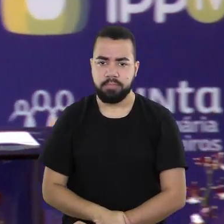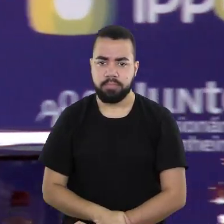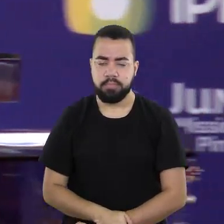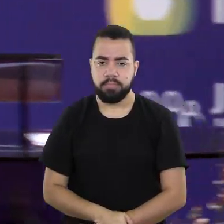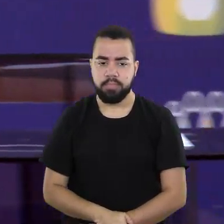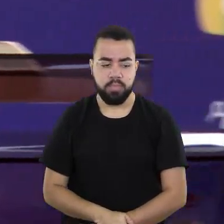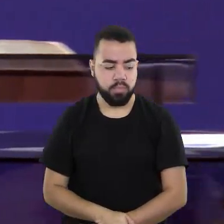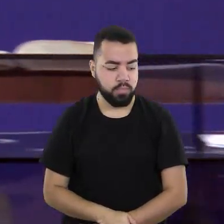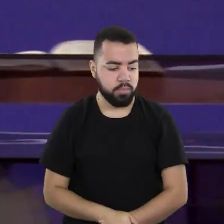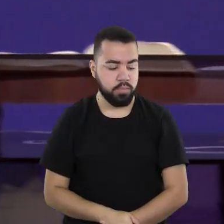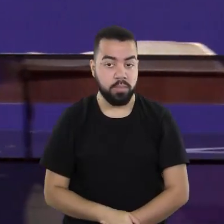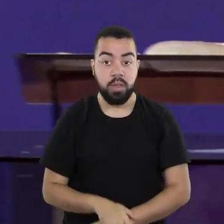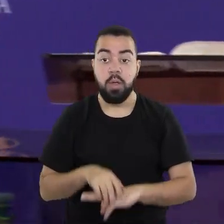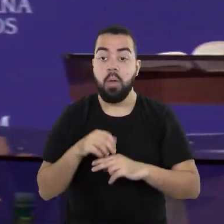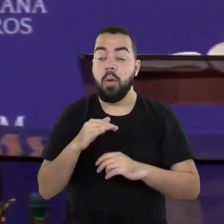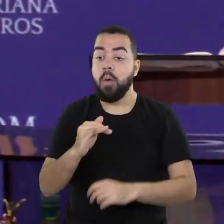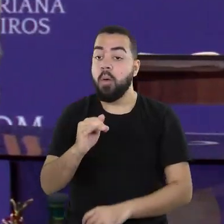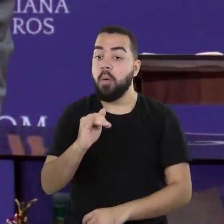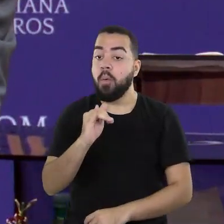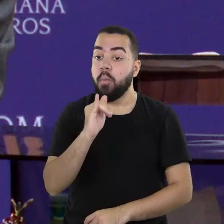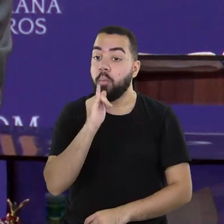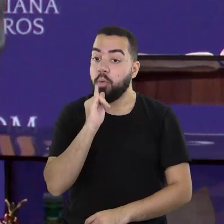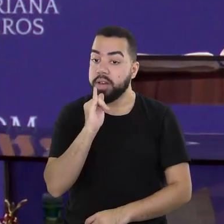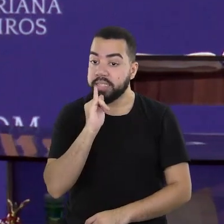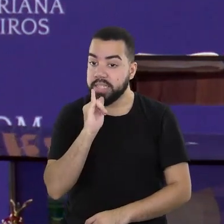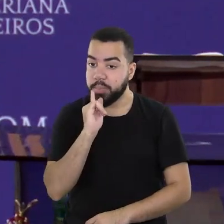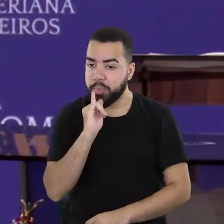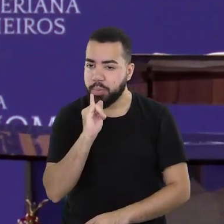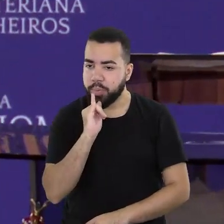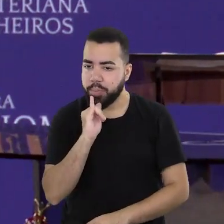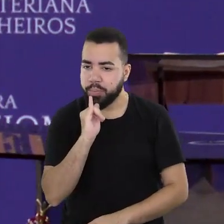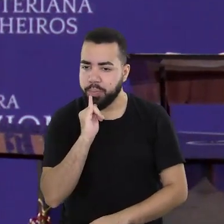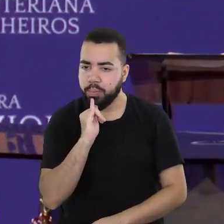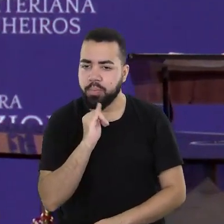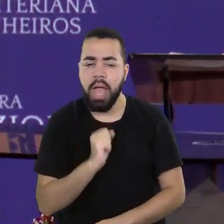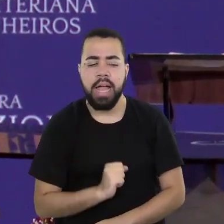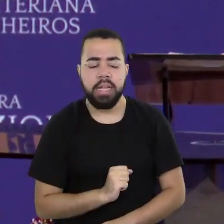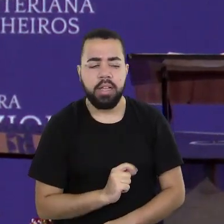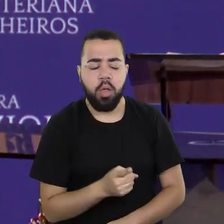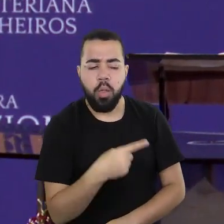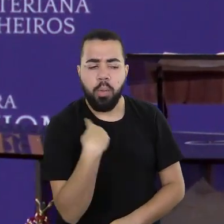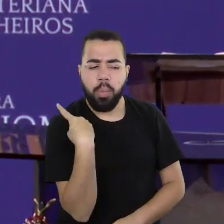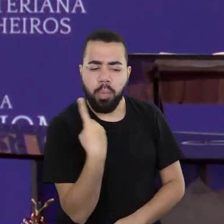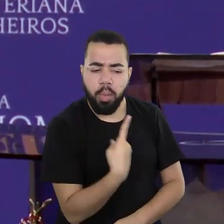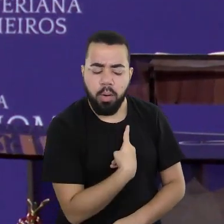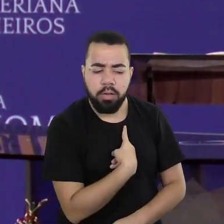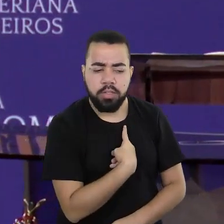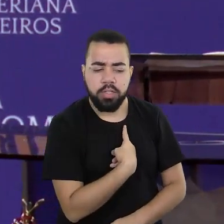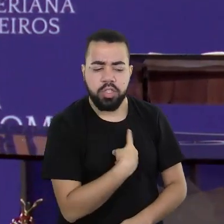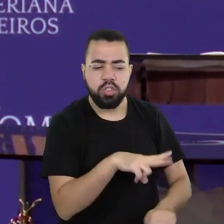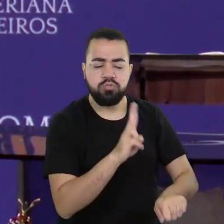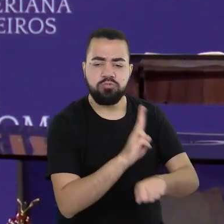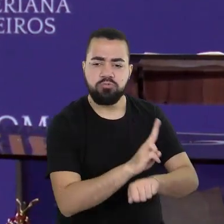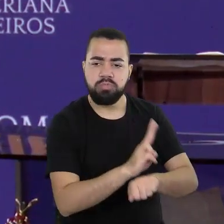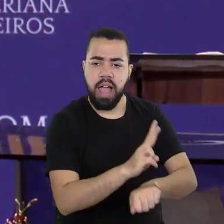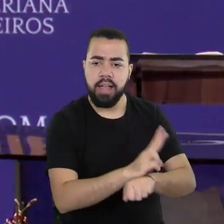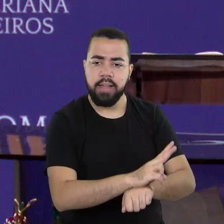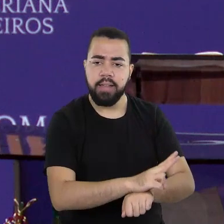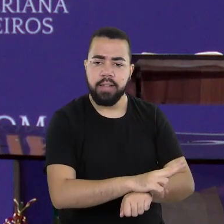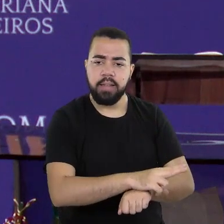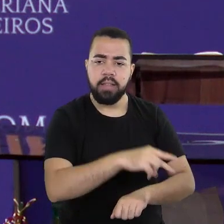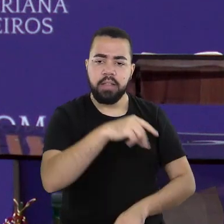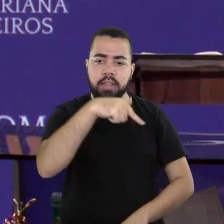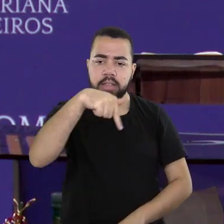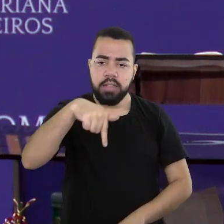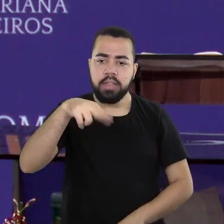Então, por exemplo, o que é que nós aqui em Pedro tem a ver com quilombola lá no sertão? Você tem alguma coisa a ver? Você tem algum parente